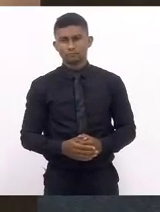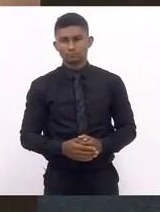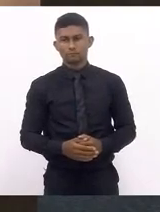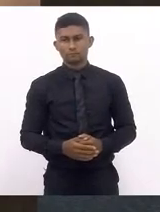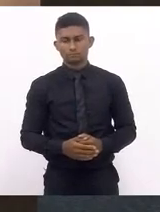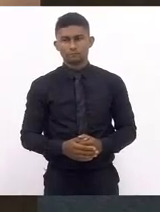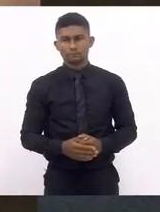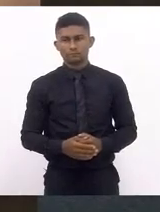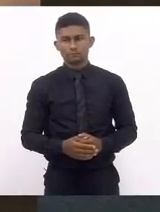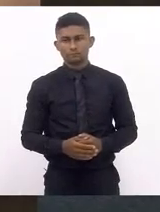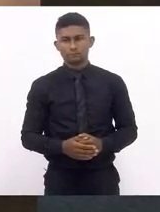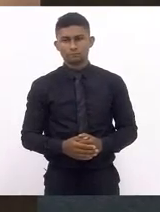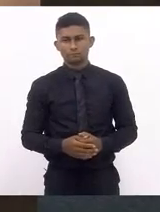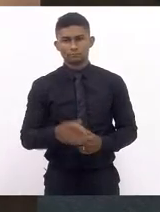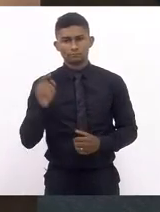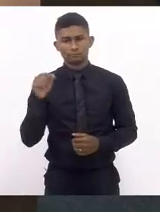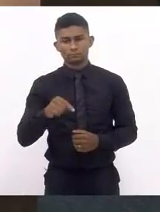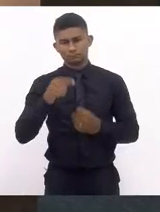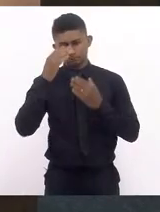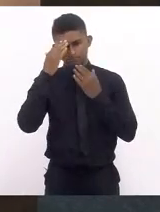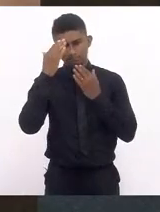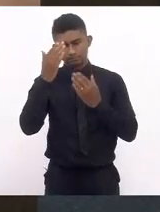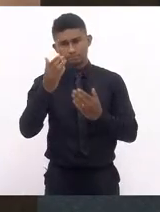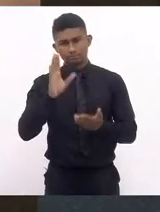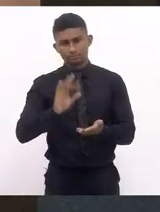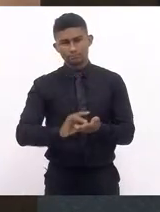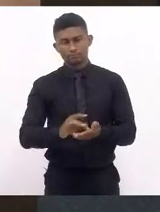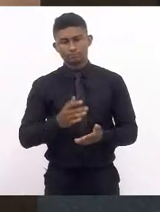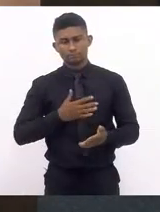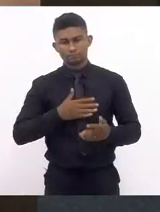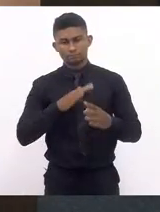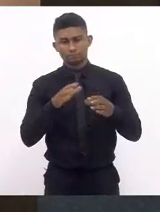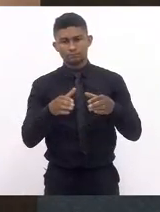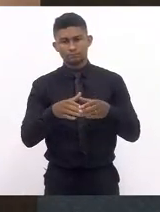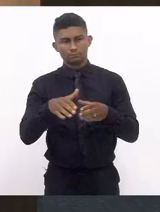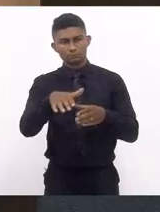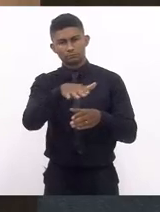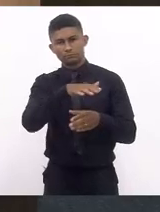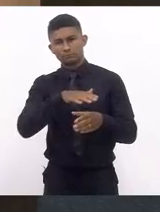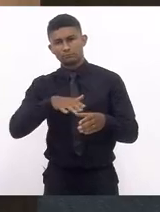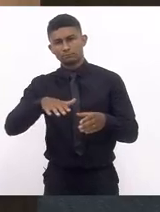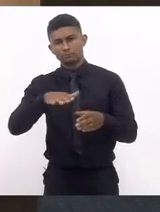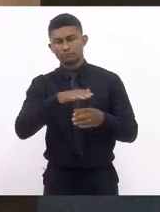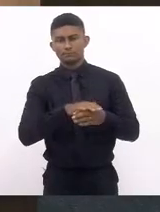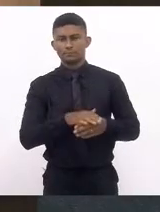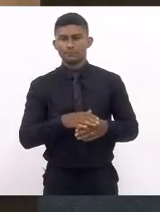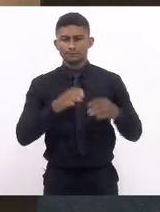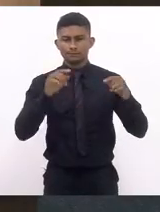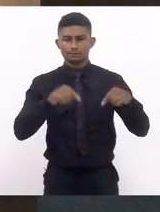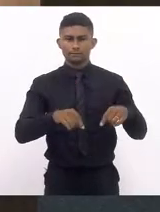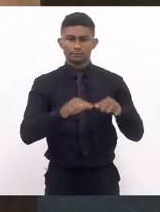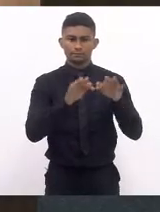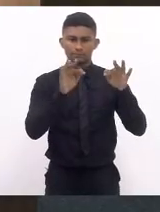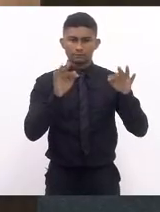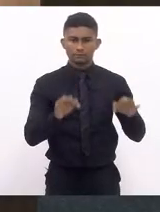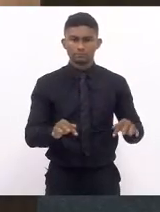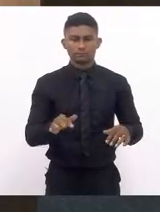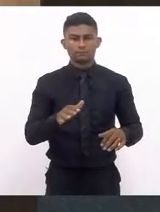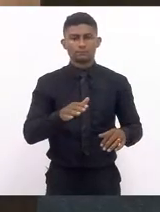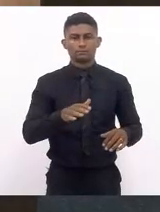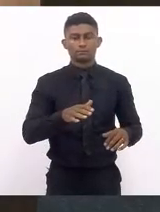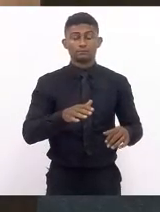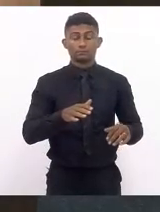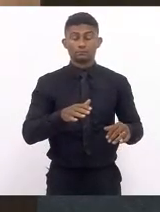venho agradecer agradecer a toda minha equipe agradecer a todos funcionários dessa casa